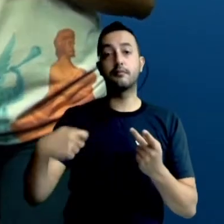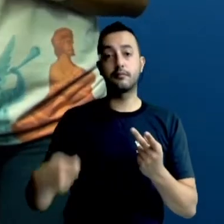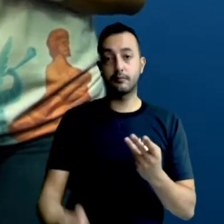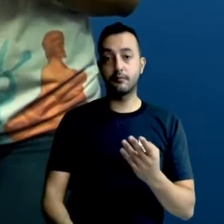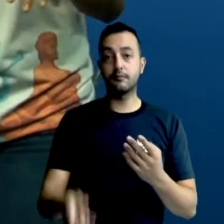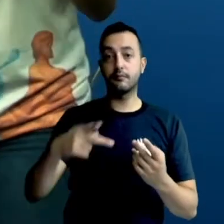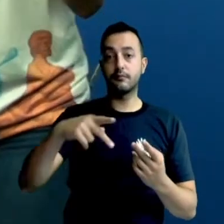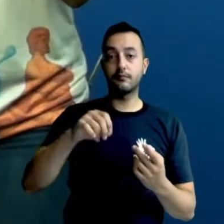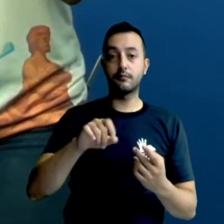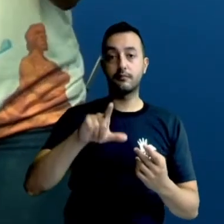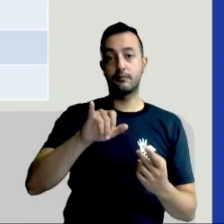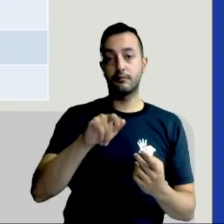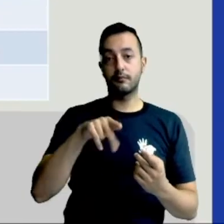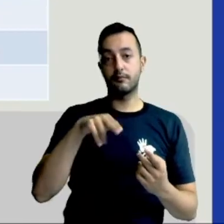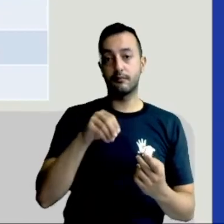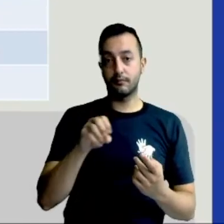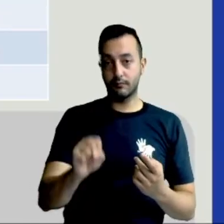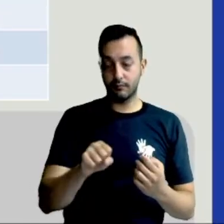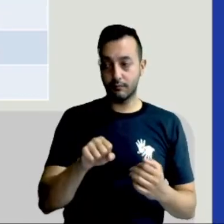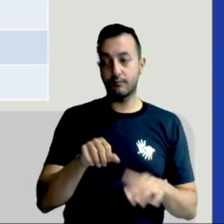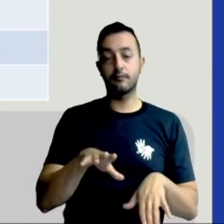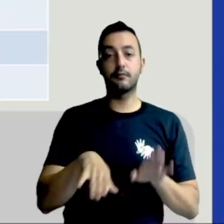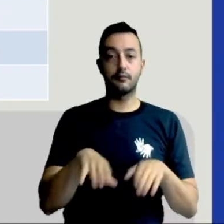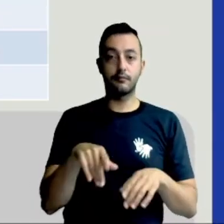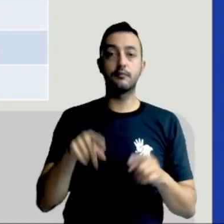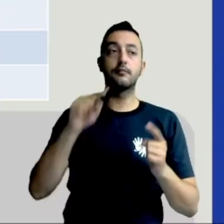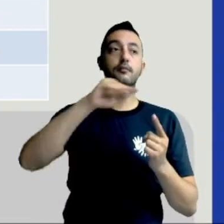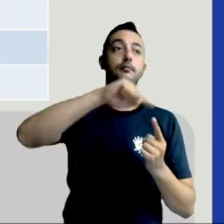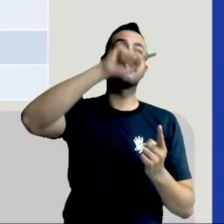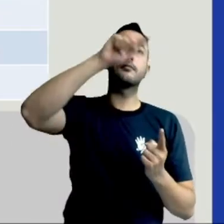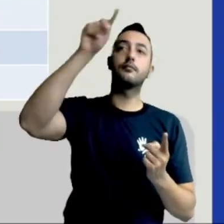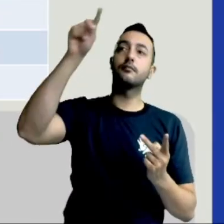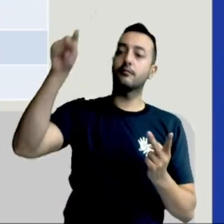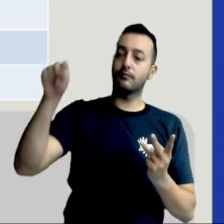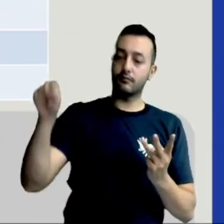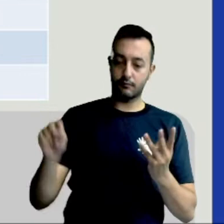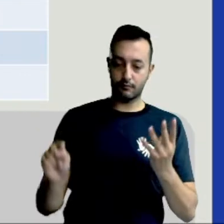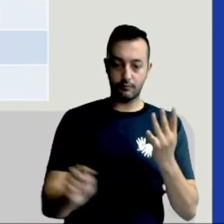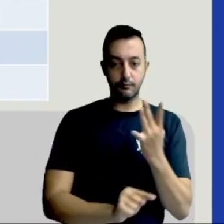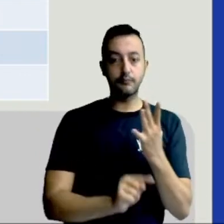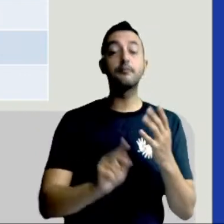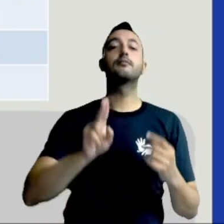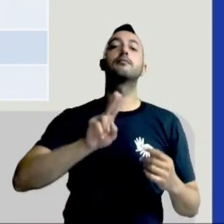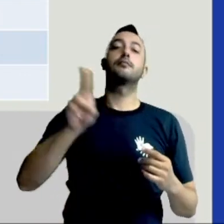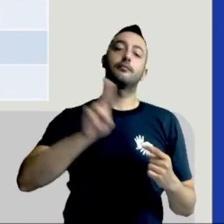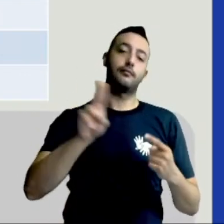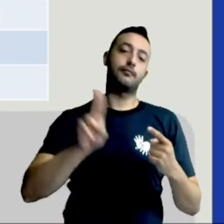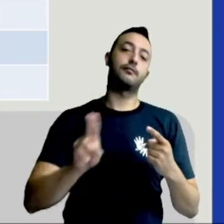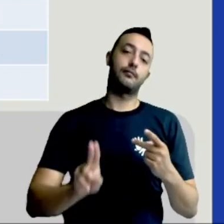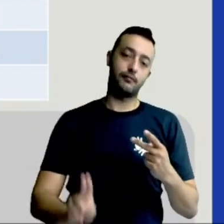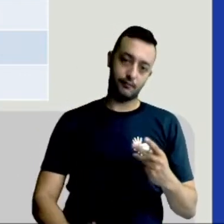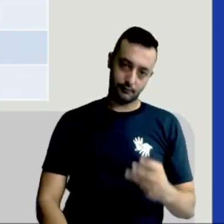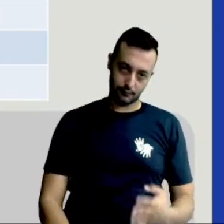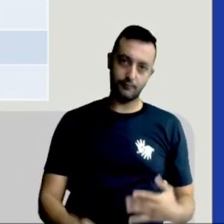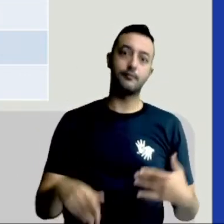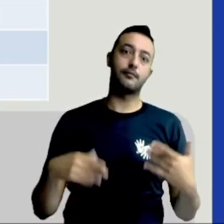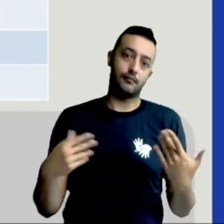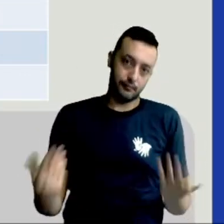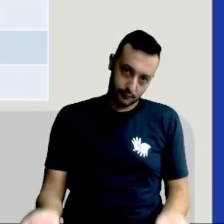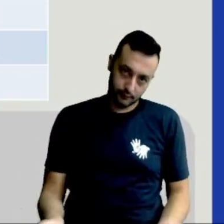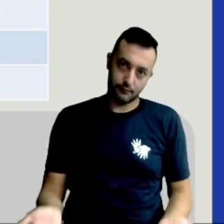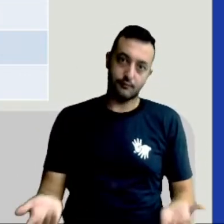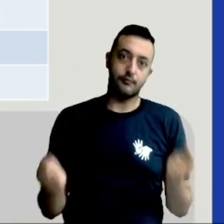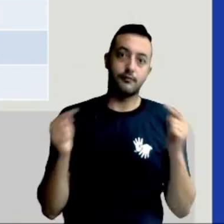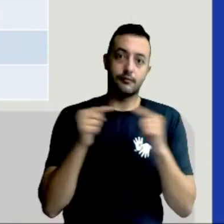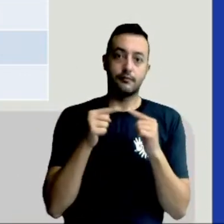dos polígonos. Dependendo do número de lados, os polígonos têm nomes diferentes. E aí é praticamente o que vai